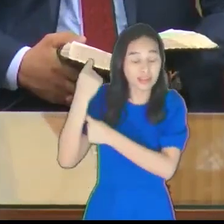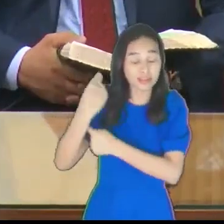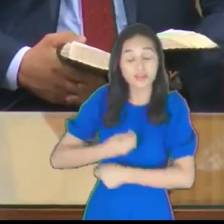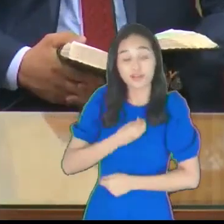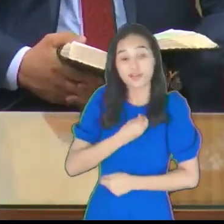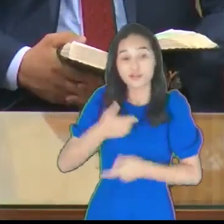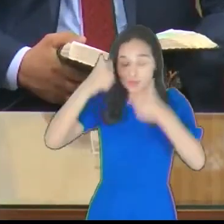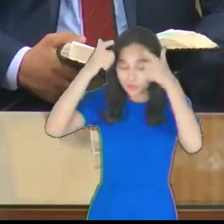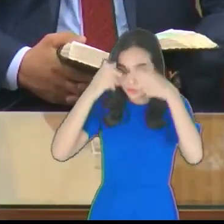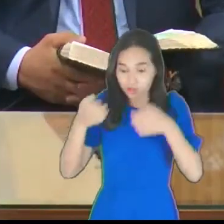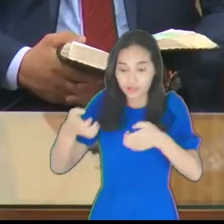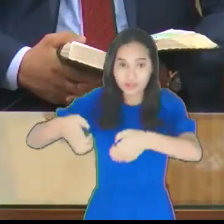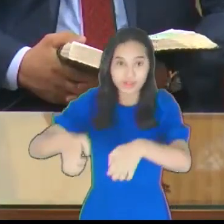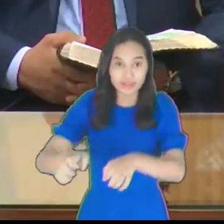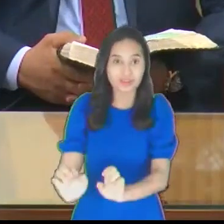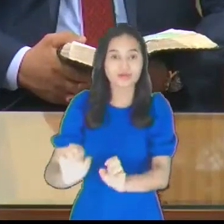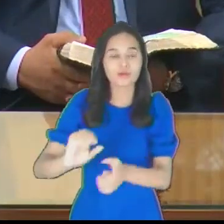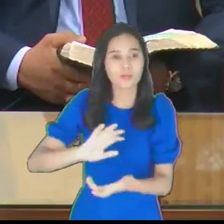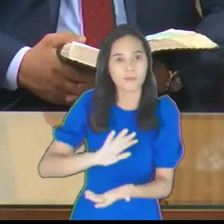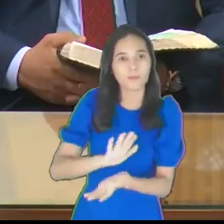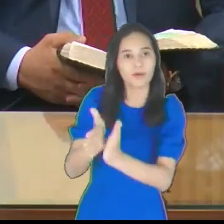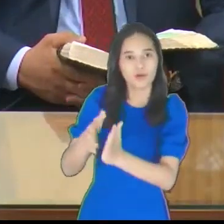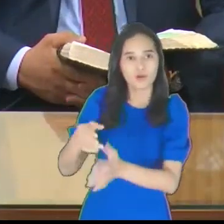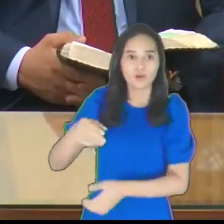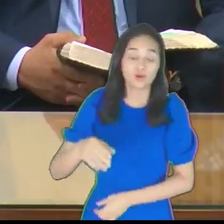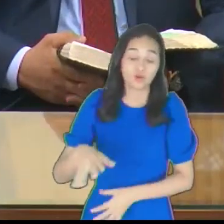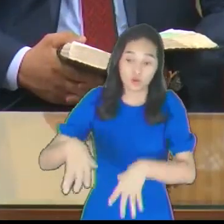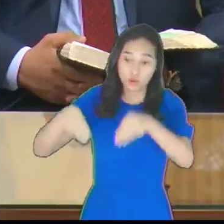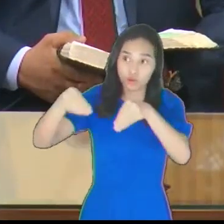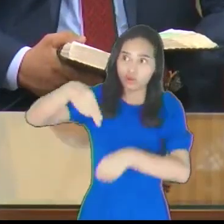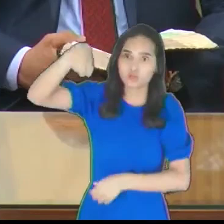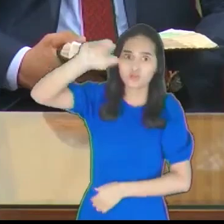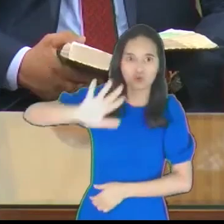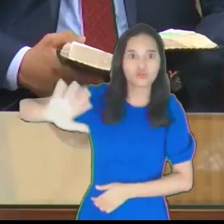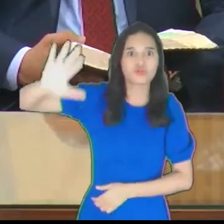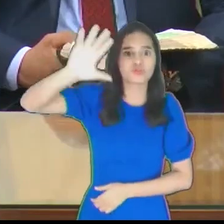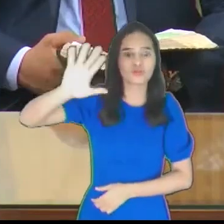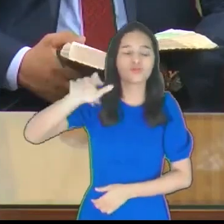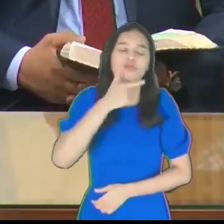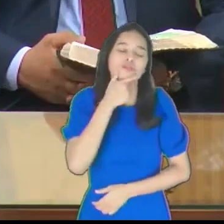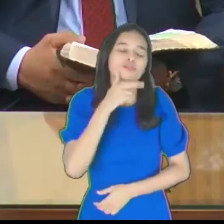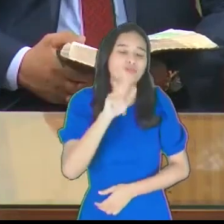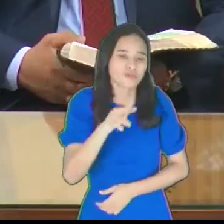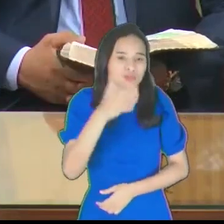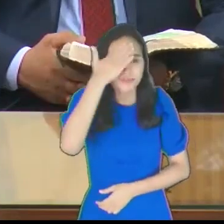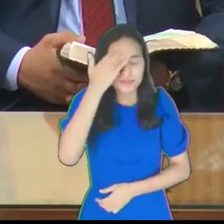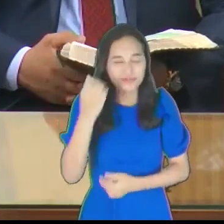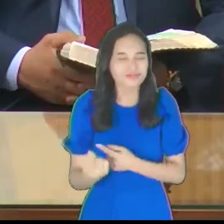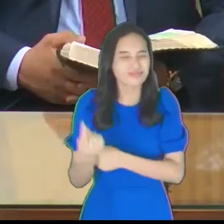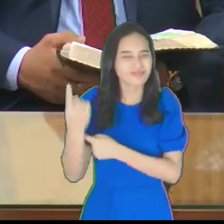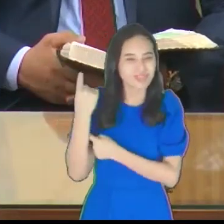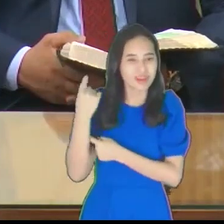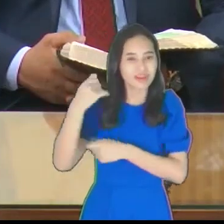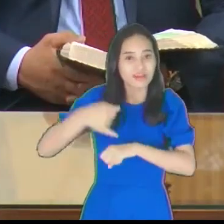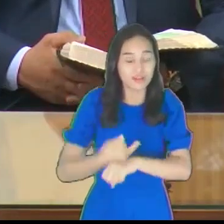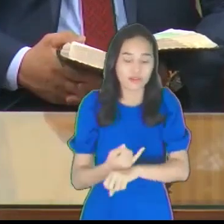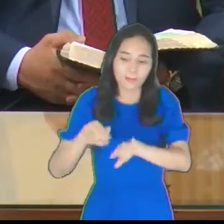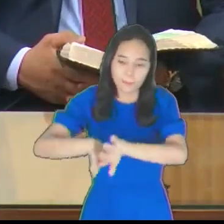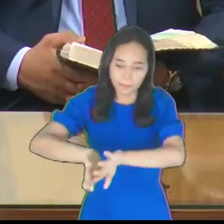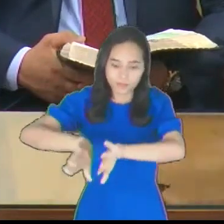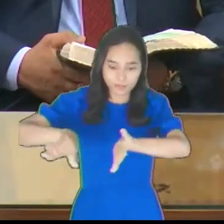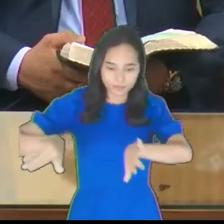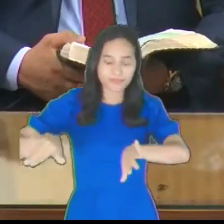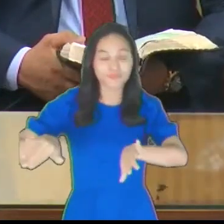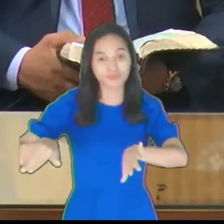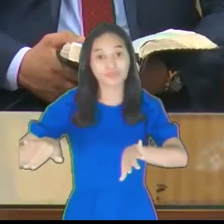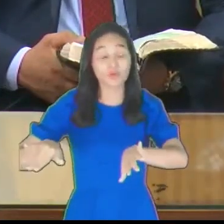foi destruído o reino do norte. Os irmãos sabem que naquela época Jerusalém estava dividido, ou melhor, o povo